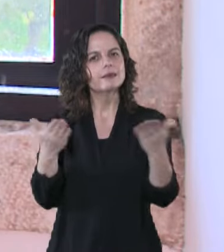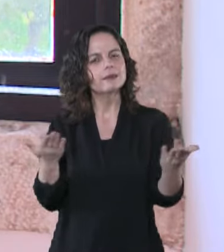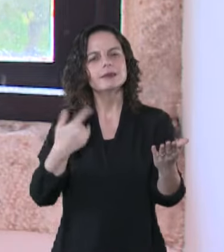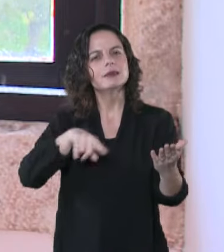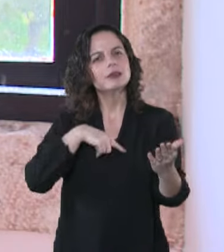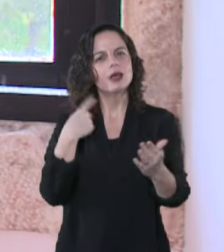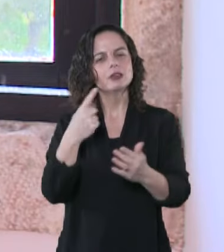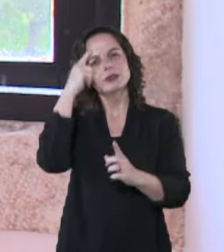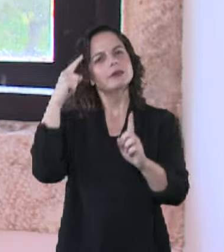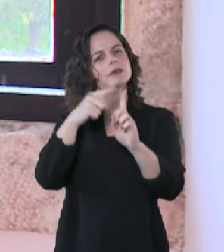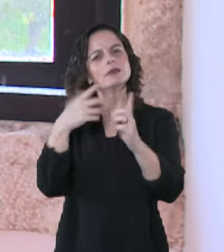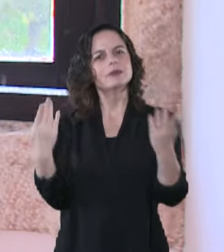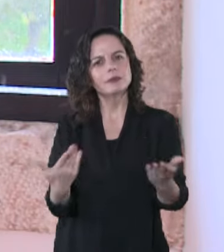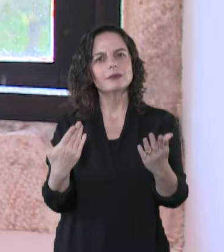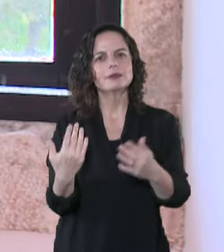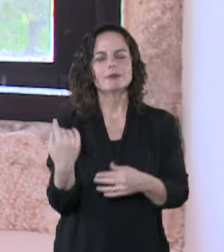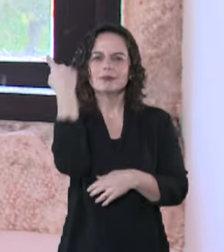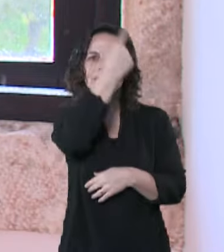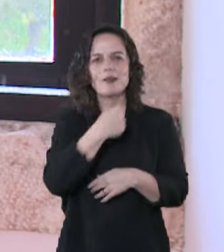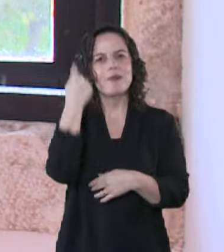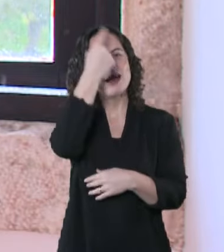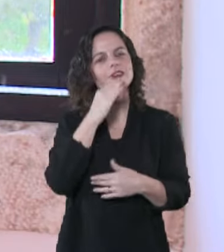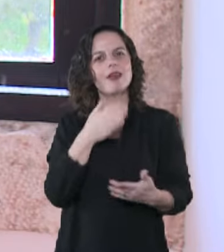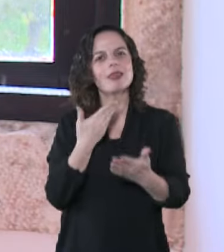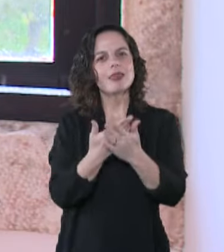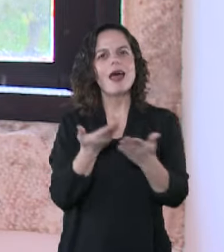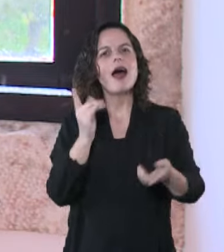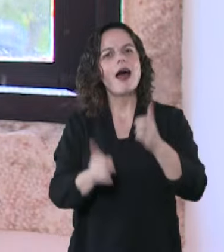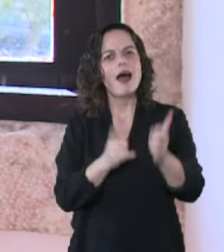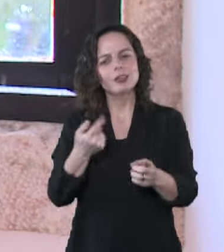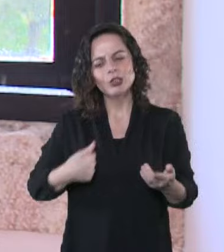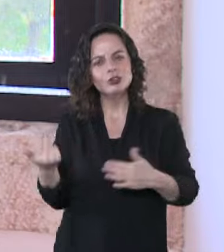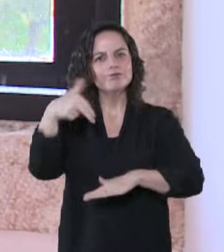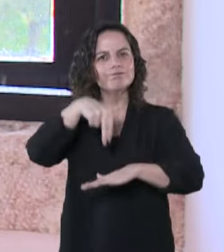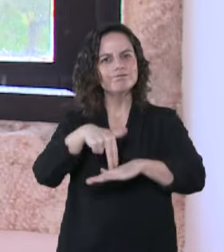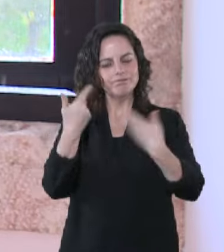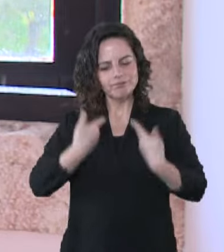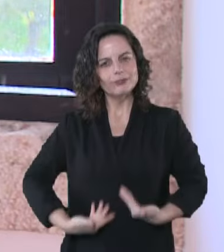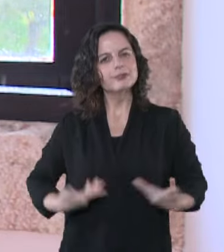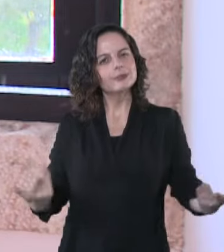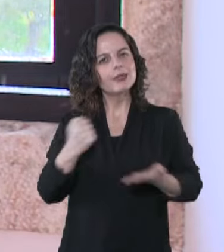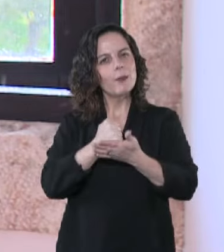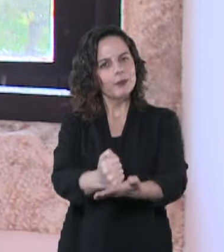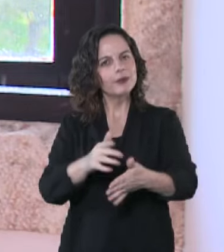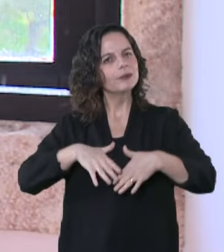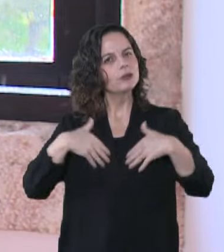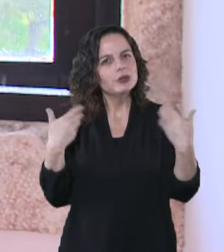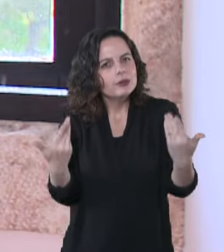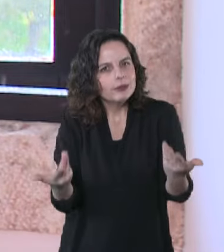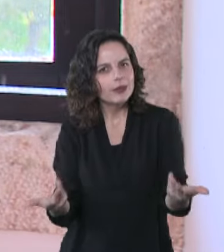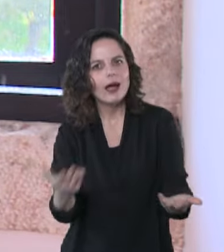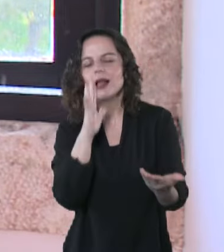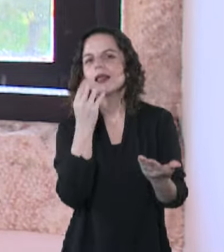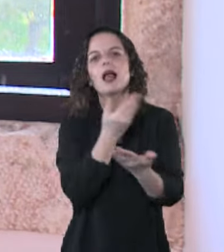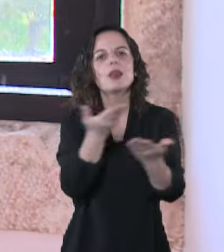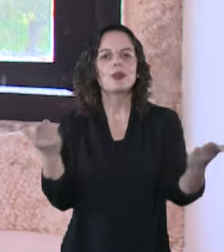o nosso papel e a nossa imagem também prima por prestar aqui o nosso apoio emocional, portanto, aos nossos